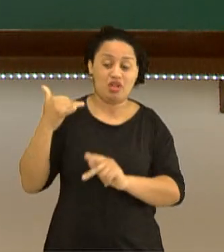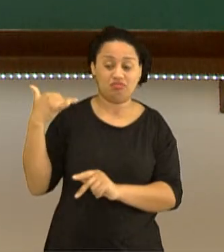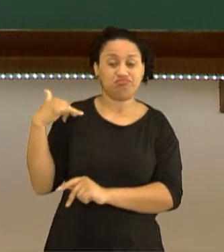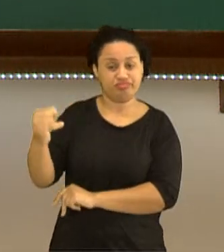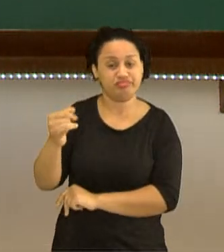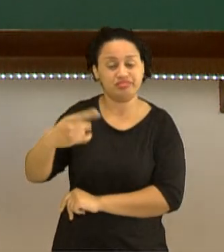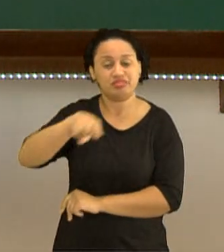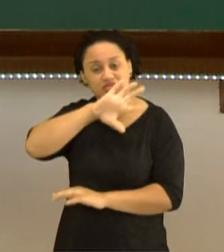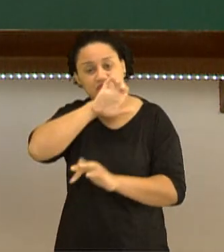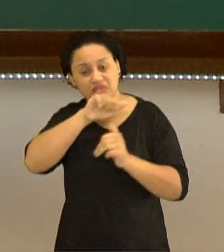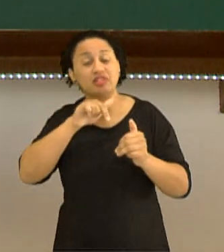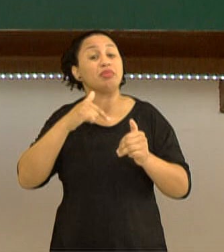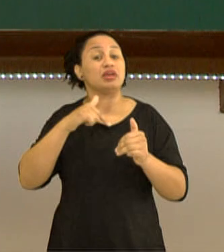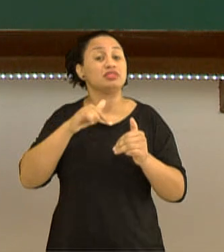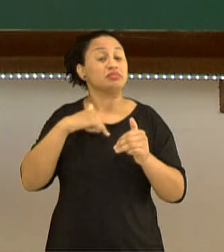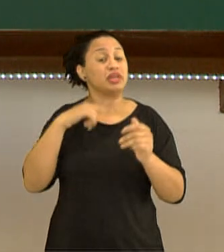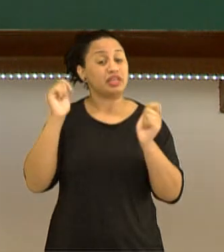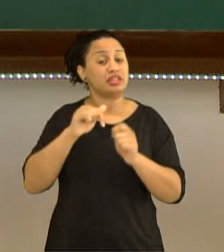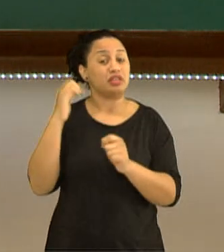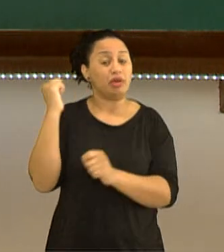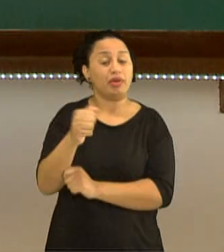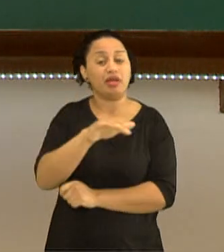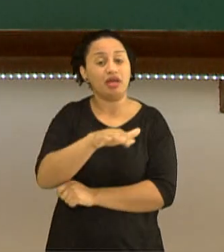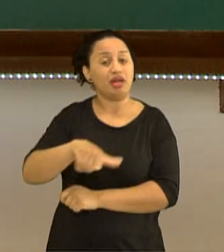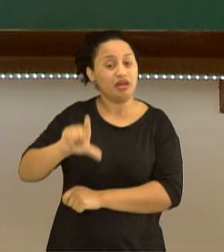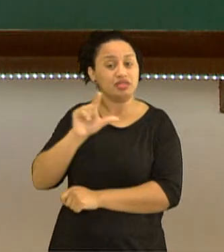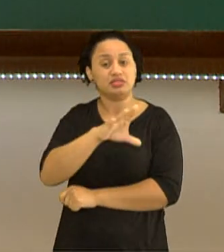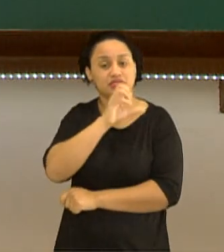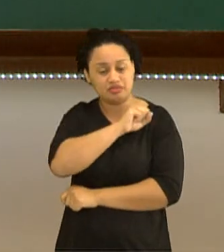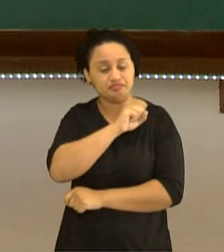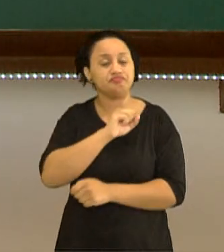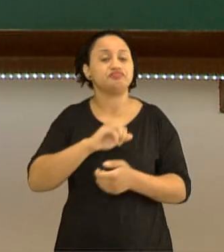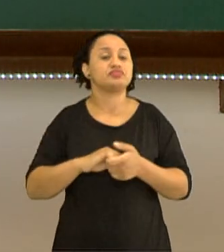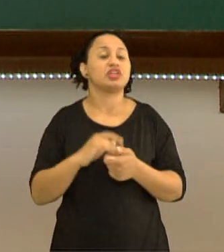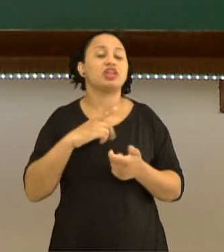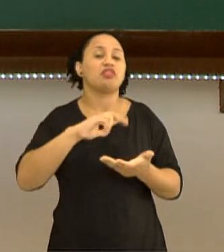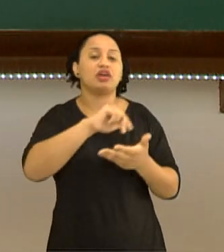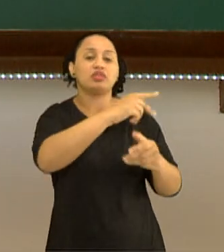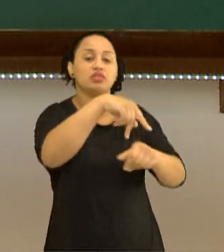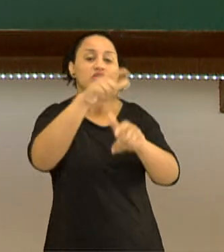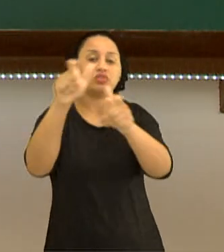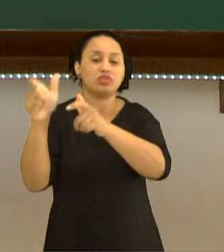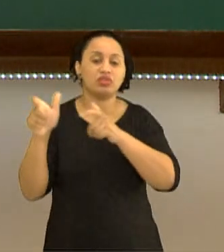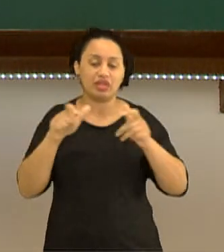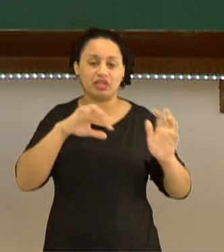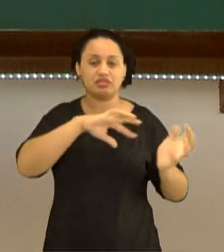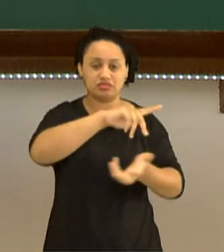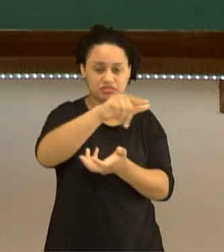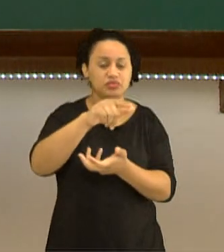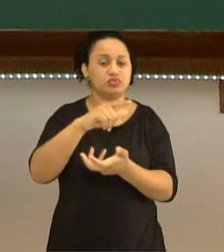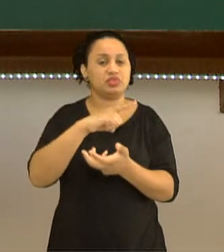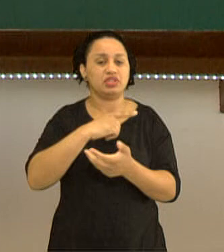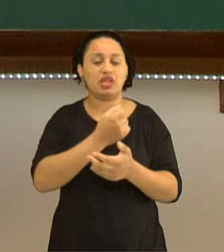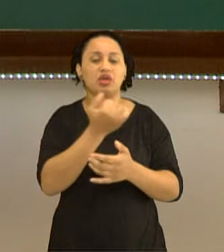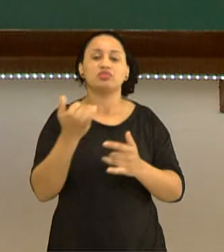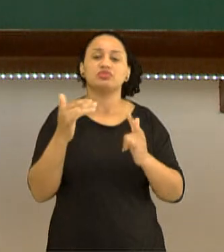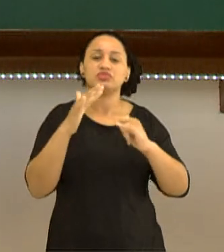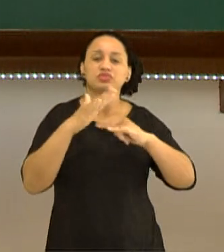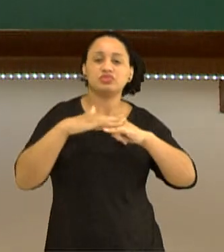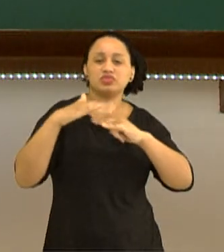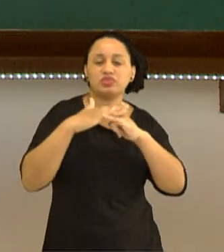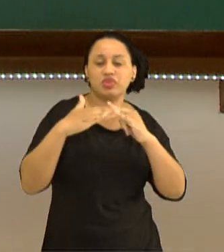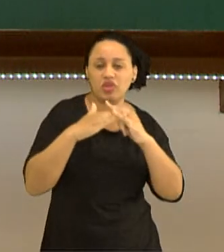Bom, muitas pessoas ao redor do mundo, alguns inclusive são contra o abate de animais, existem os vegetarianos, que só comem